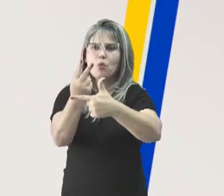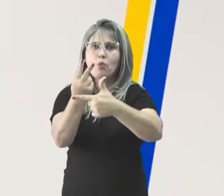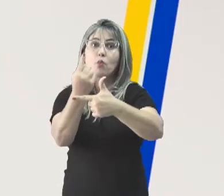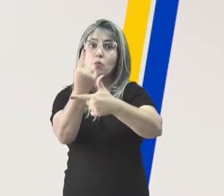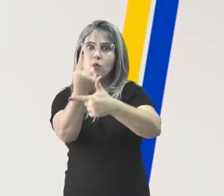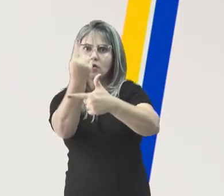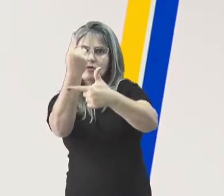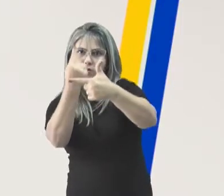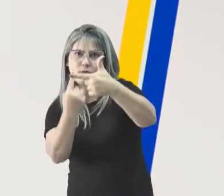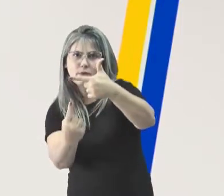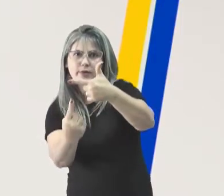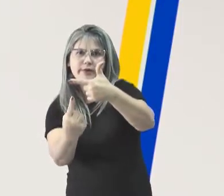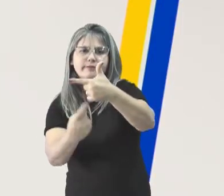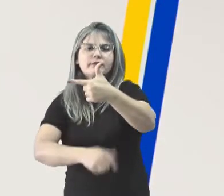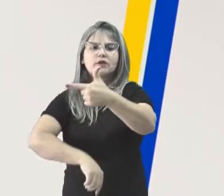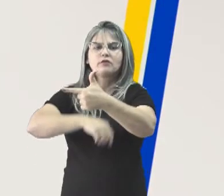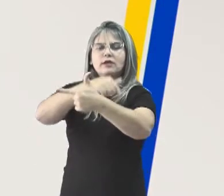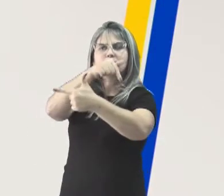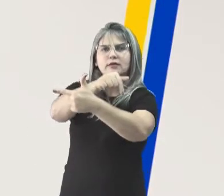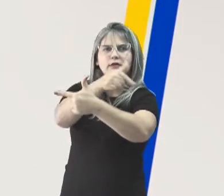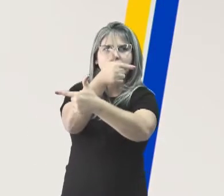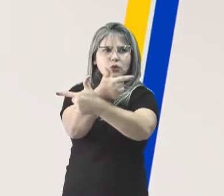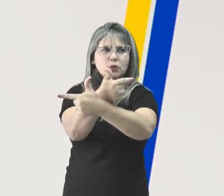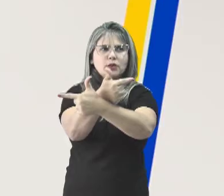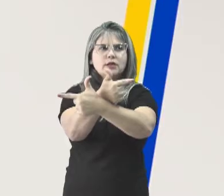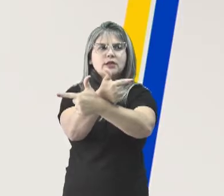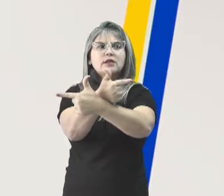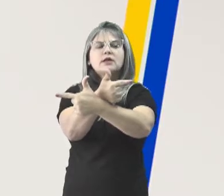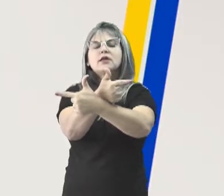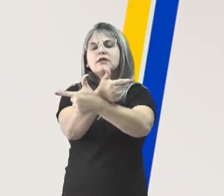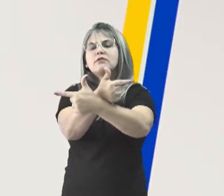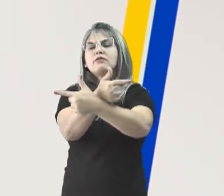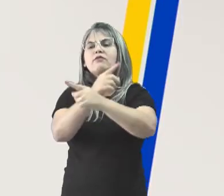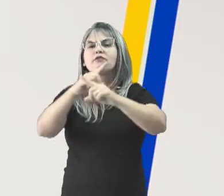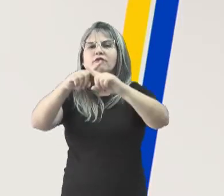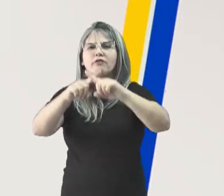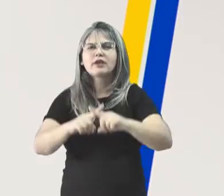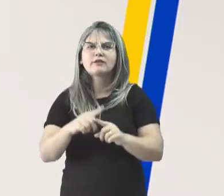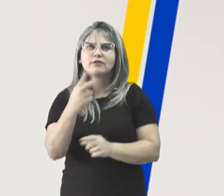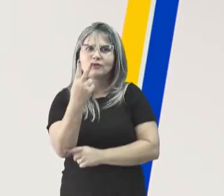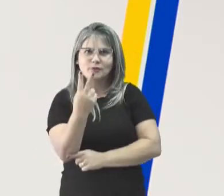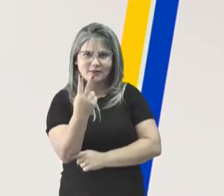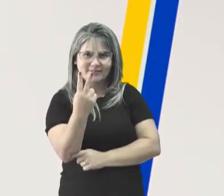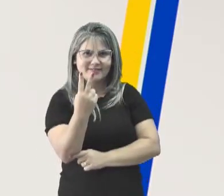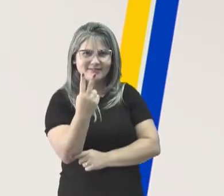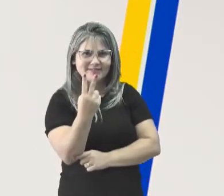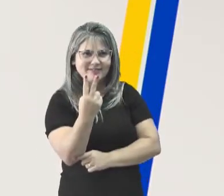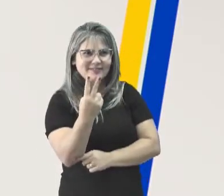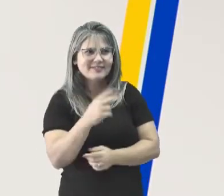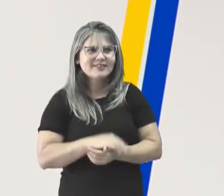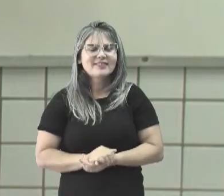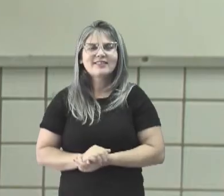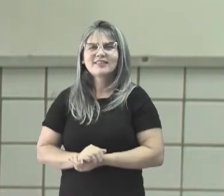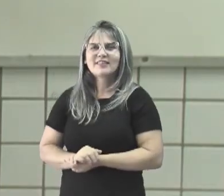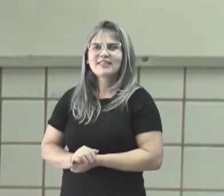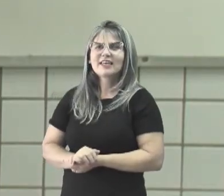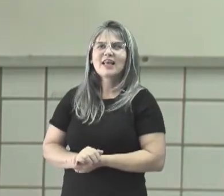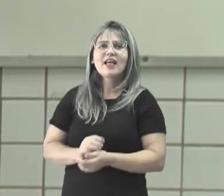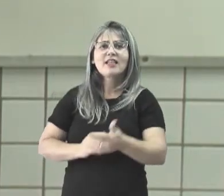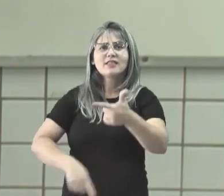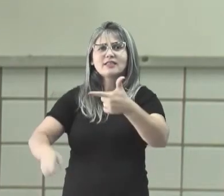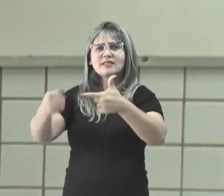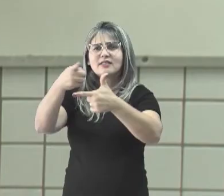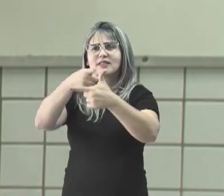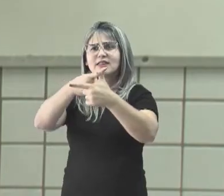72 vezes o inverso da segunda. 2 sobre 1 ou simplesmente 2. Dividir por meio é a mesma coisa